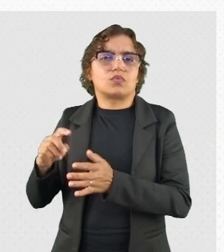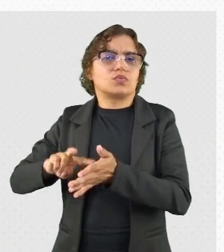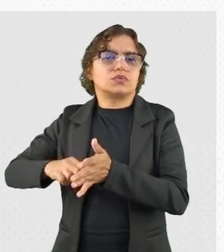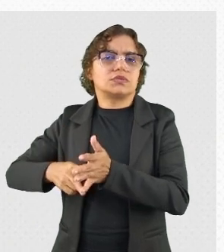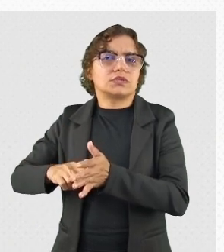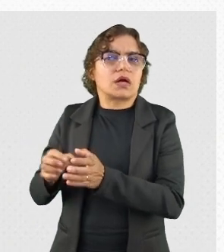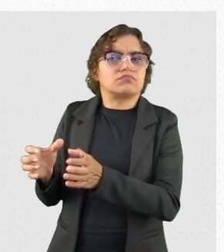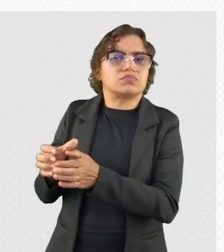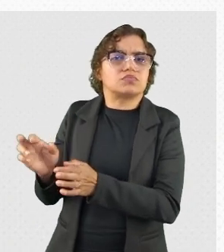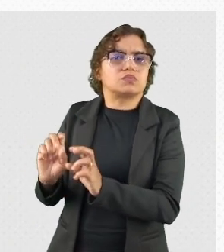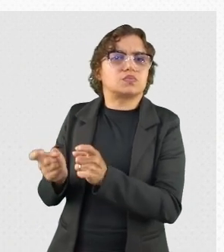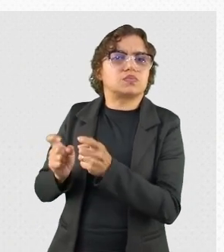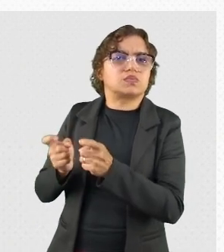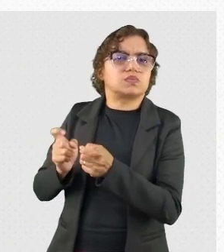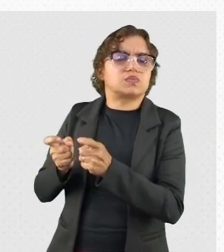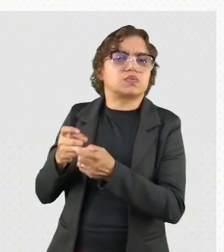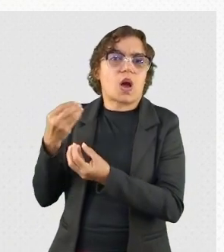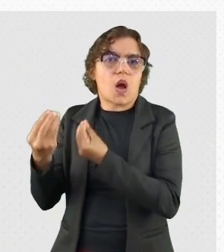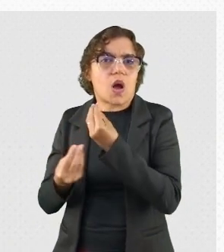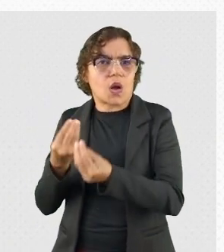ficou uma verdadeira